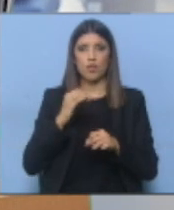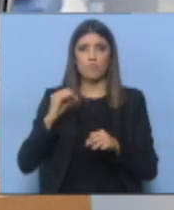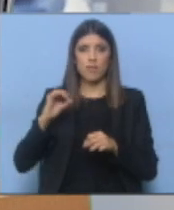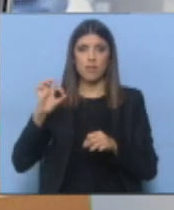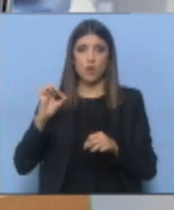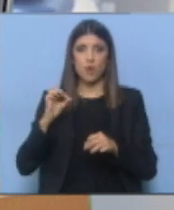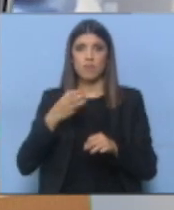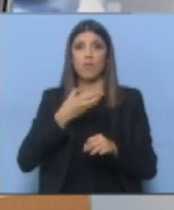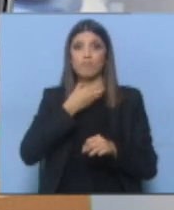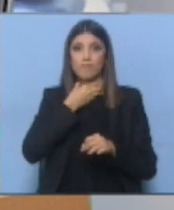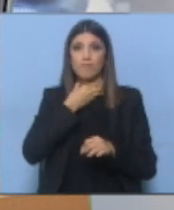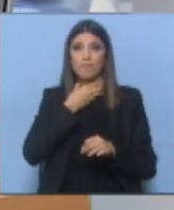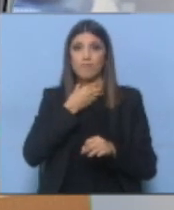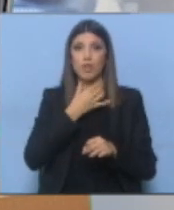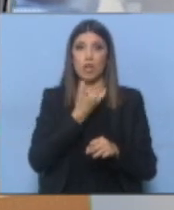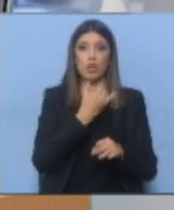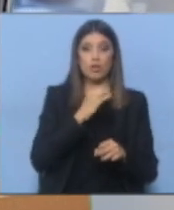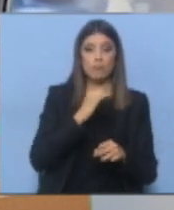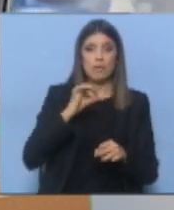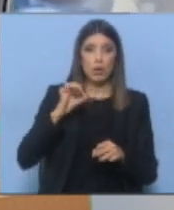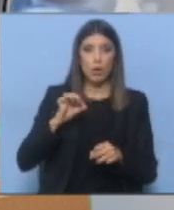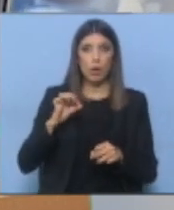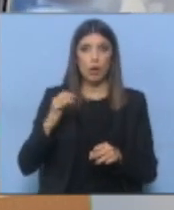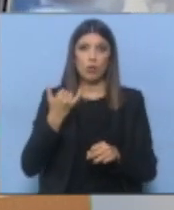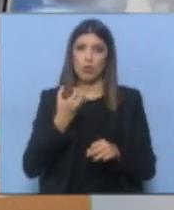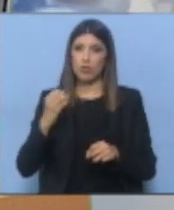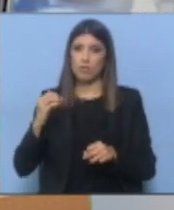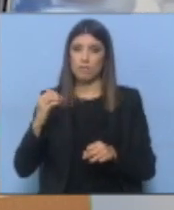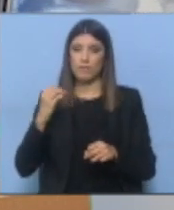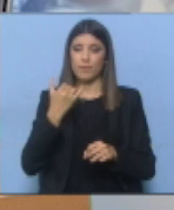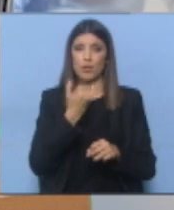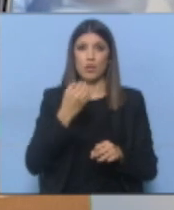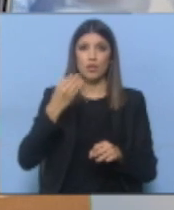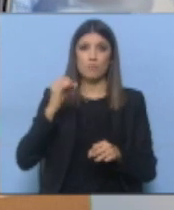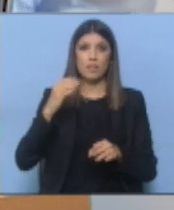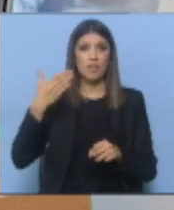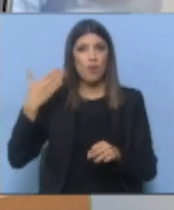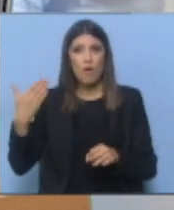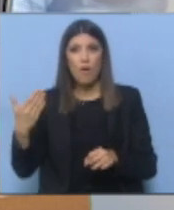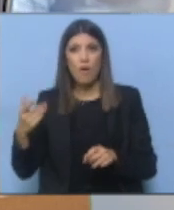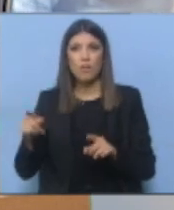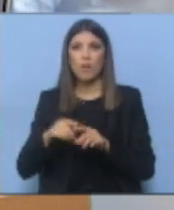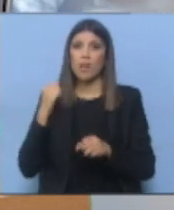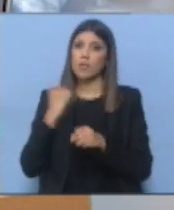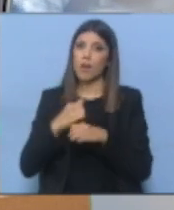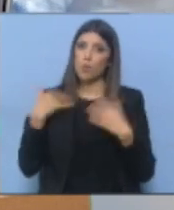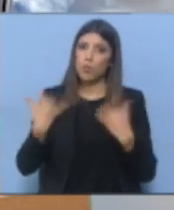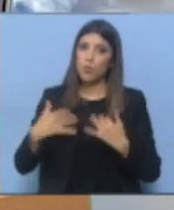portanto 2011, por aí fora, e temos feito uma intervenção extremamente forte em